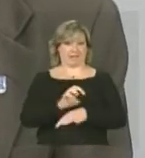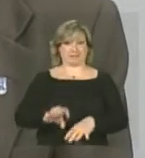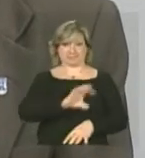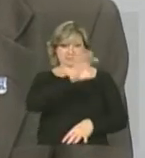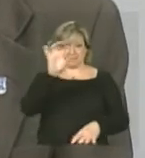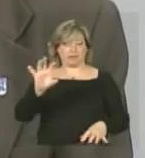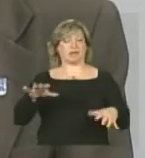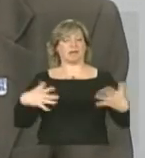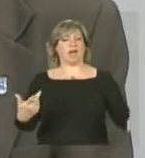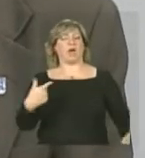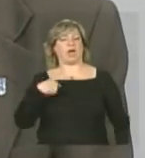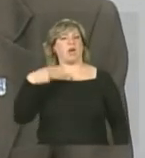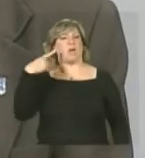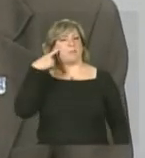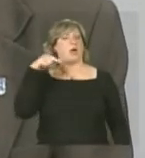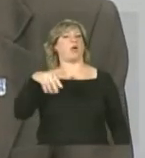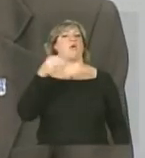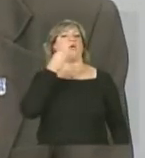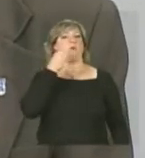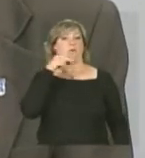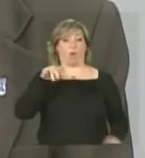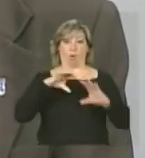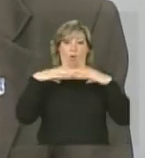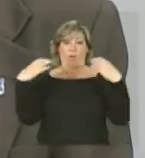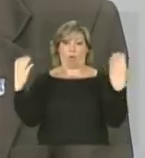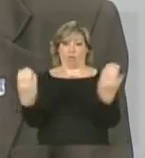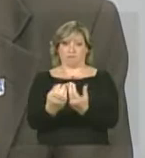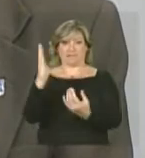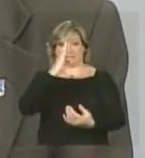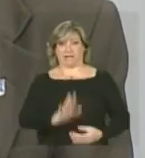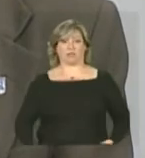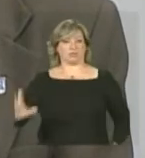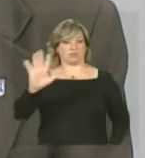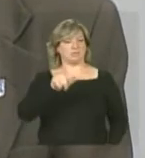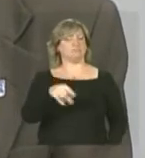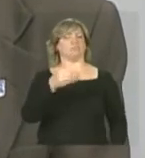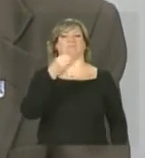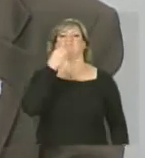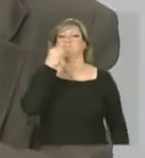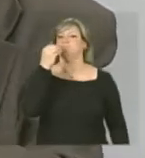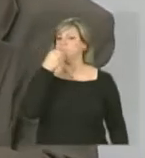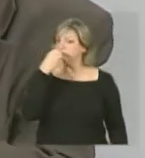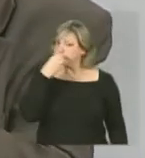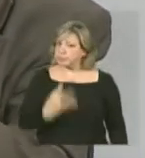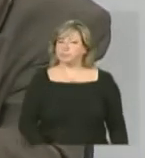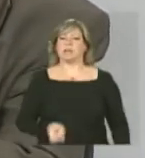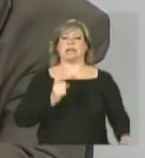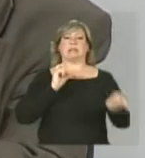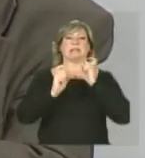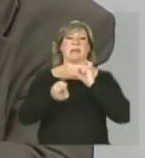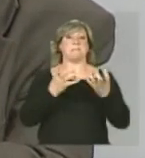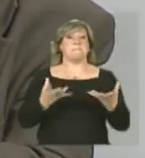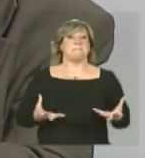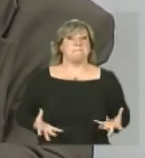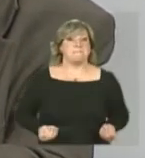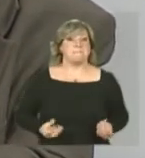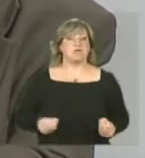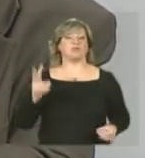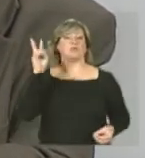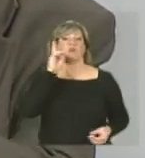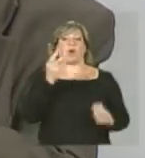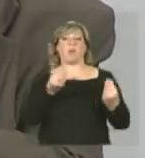penso que a oportunidade da Conferência Nacional será também de debatermos bastante a